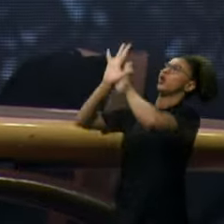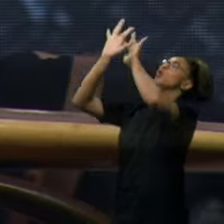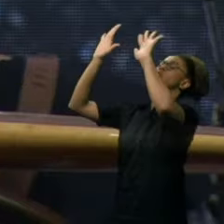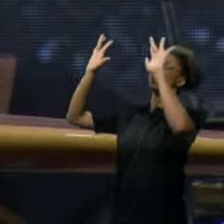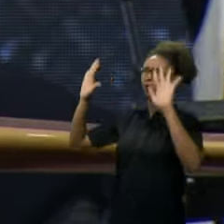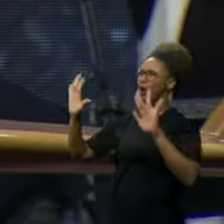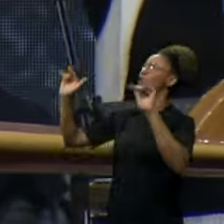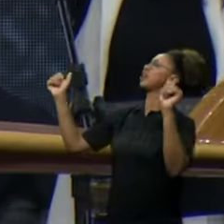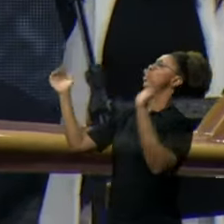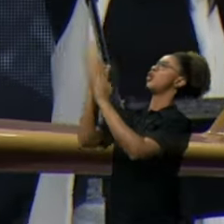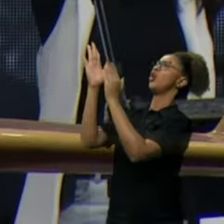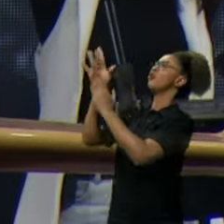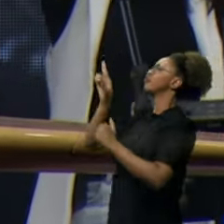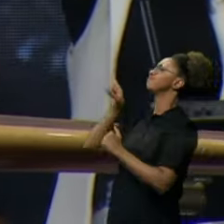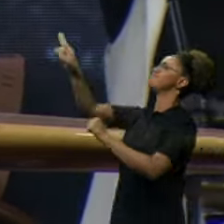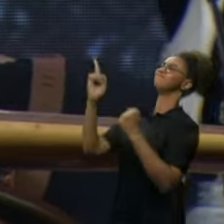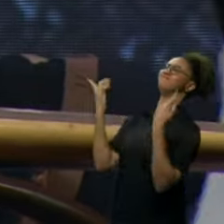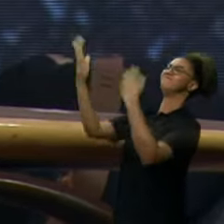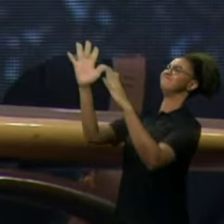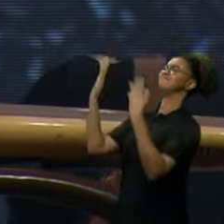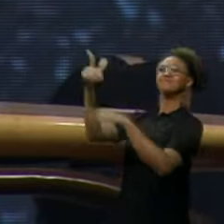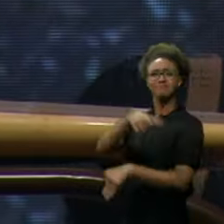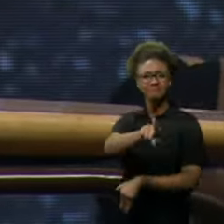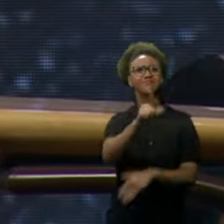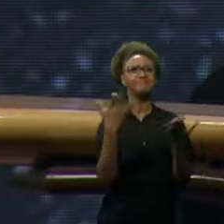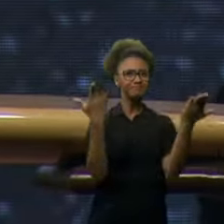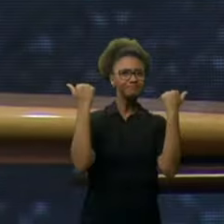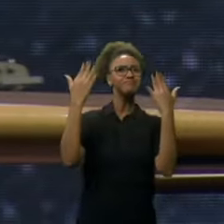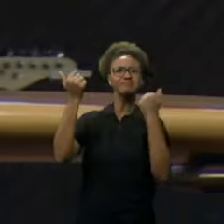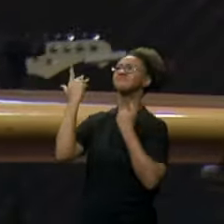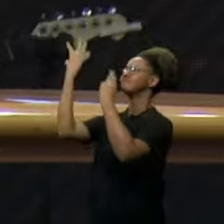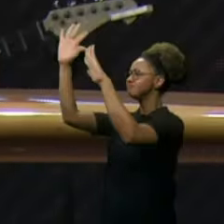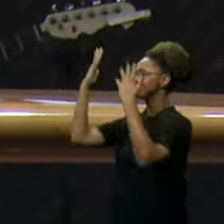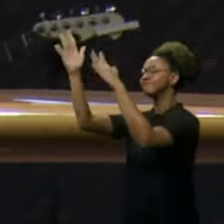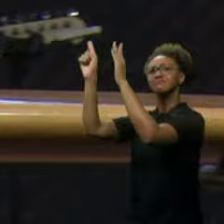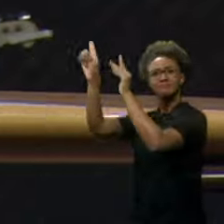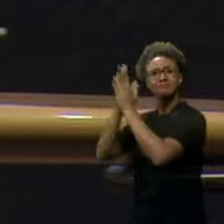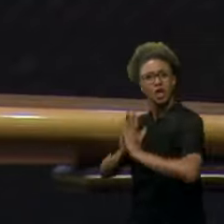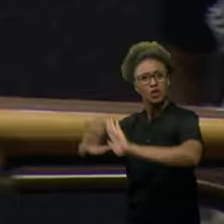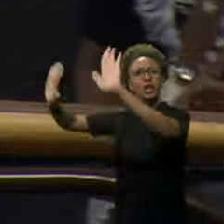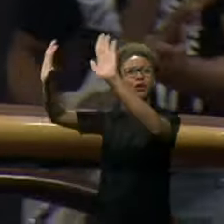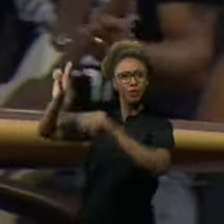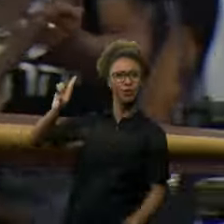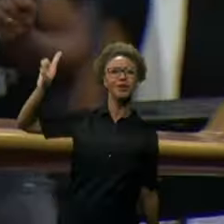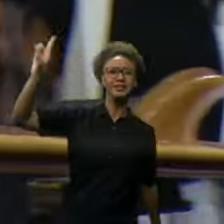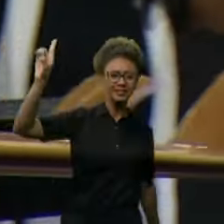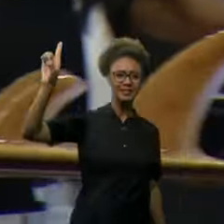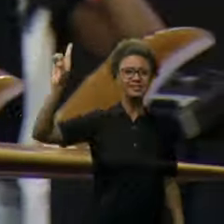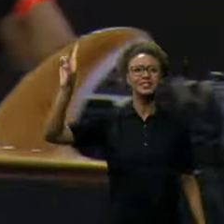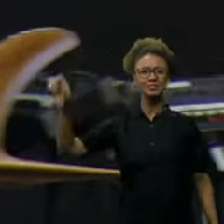glória e Louvor e aplaude tem um plano ao senhor a tório a